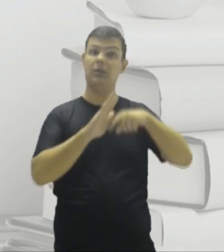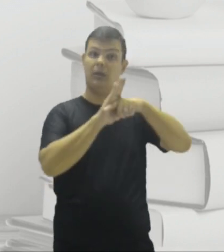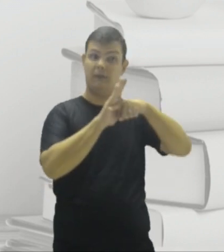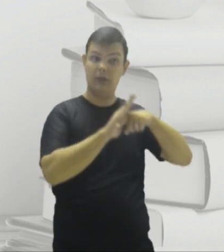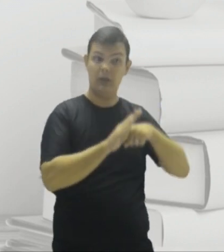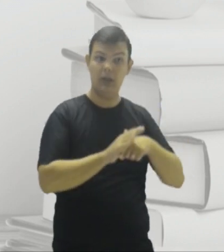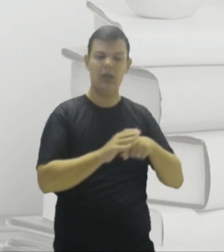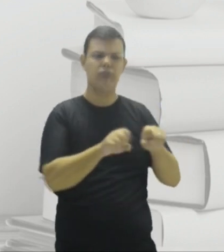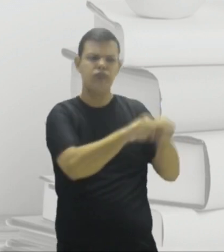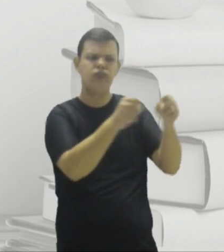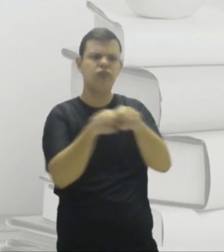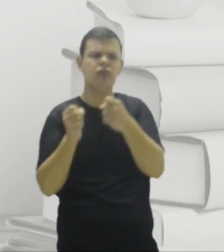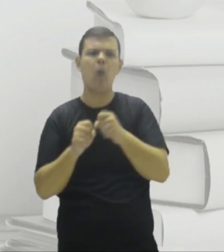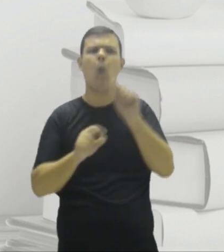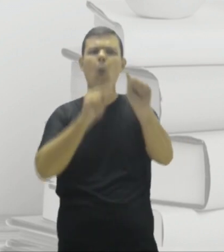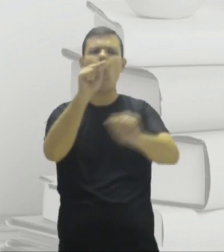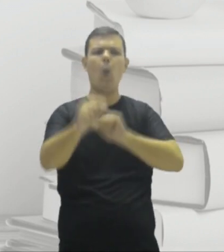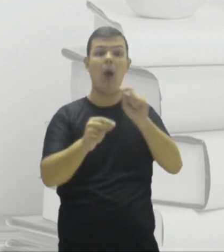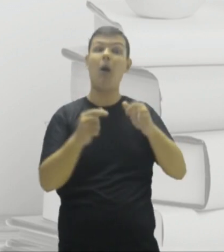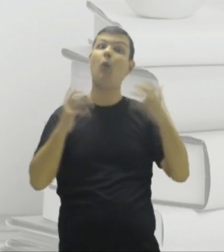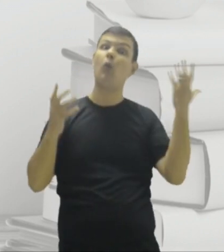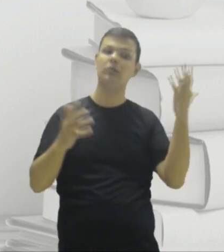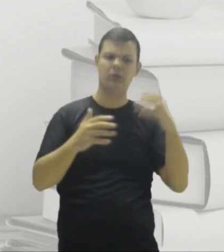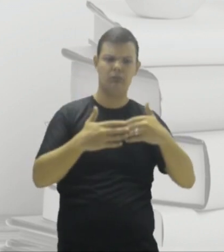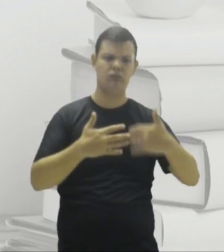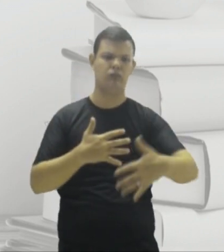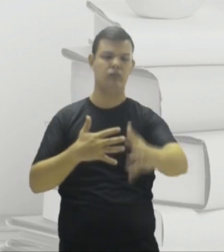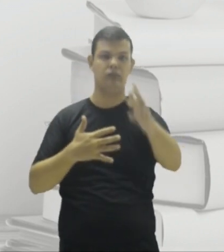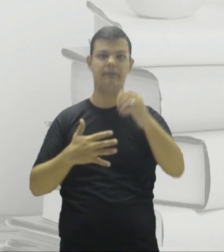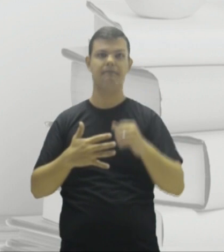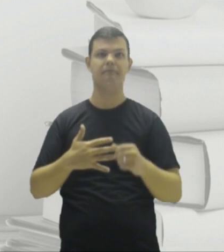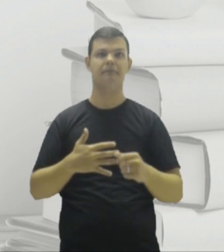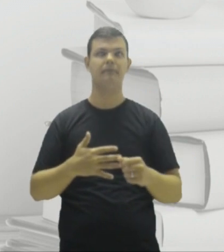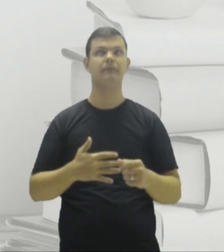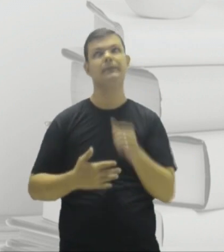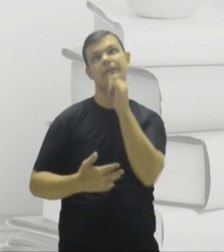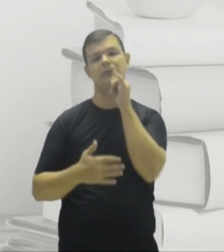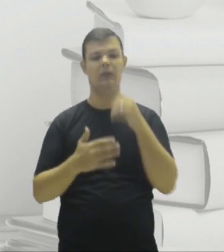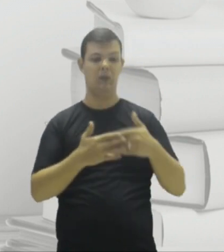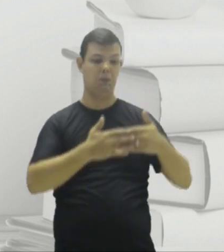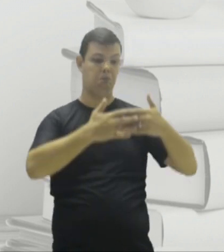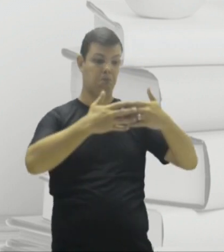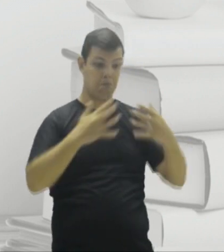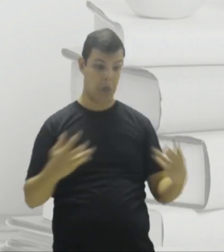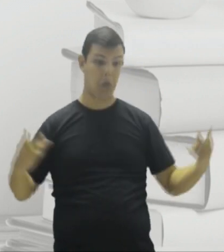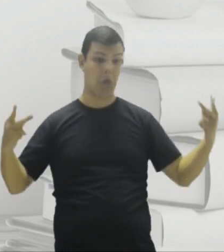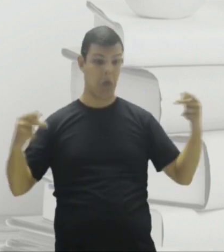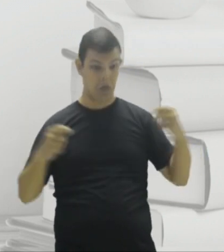os prejuízos caso ocorra um rompimento. O rompimento de uma barragem,